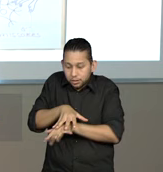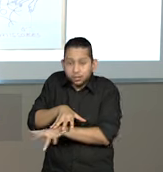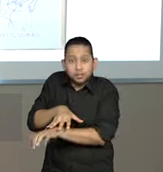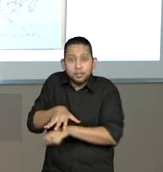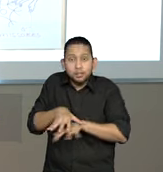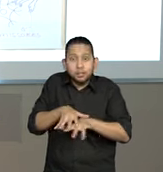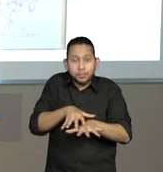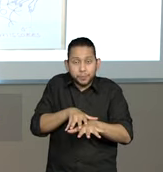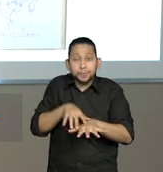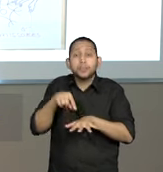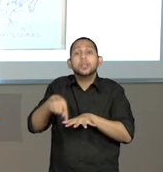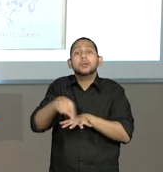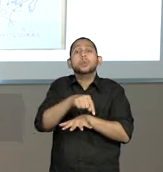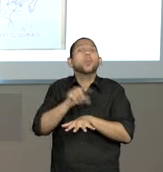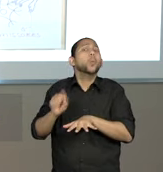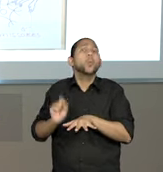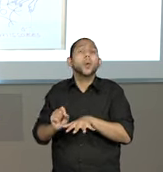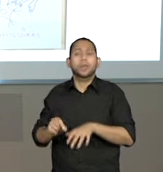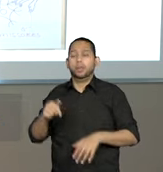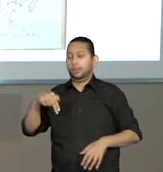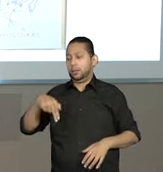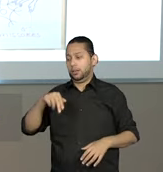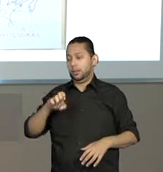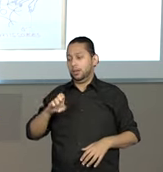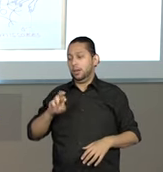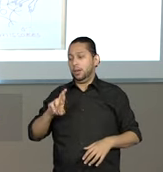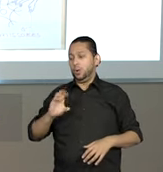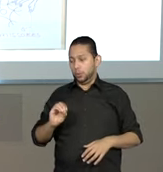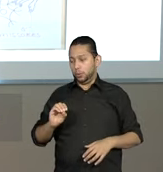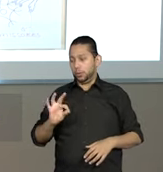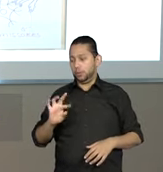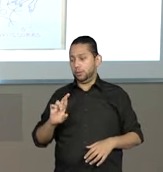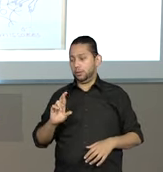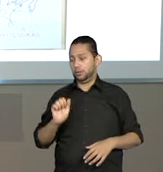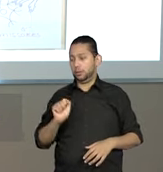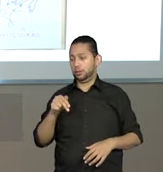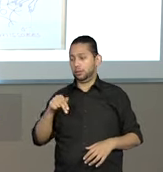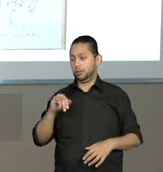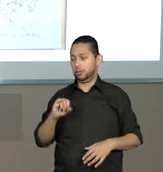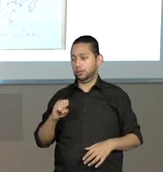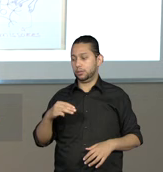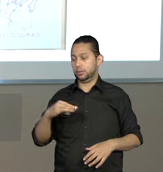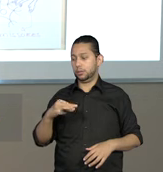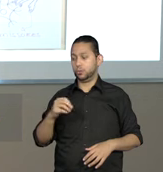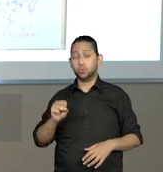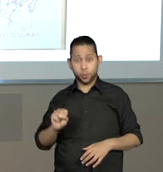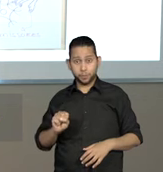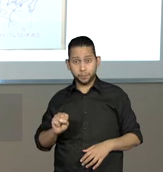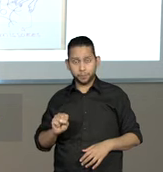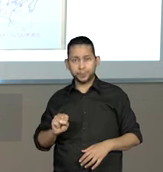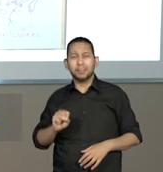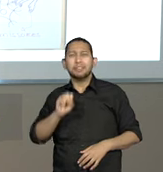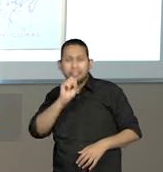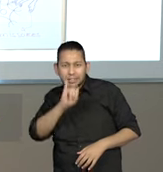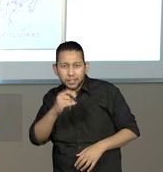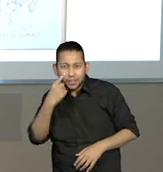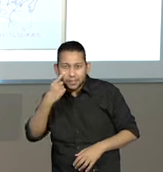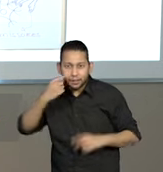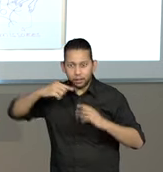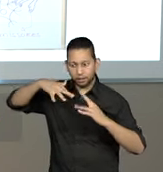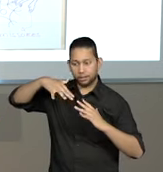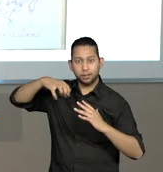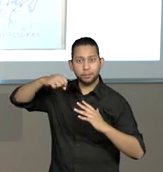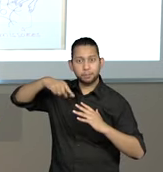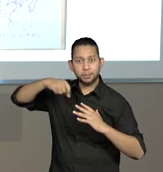São substâncias químicas que permitem essas sinapses, essas comunicações entre